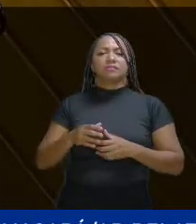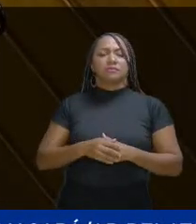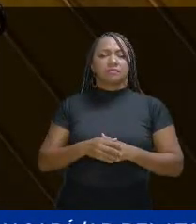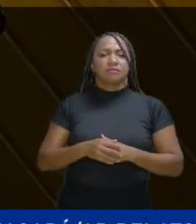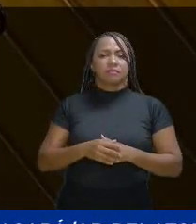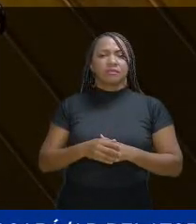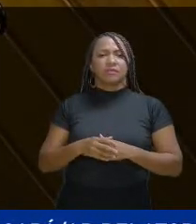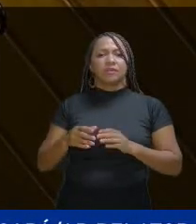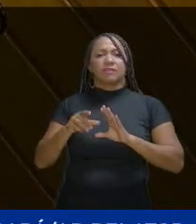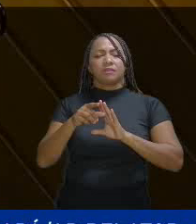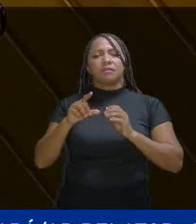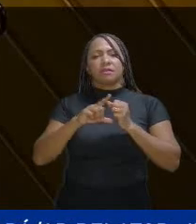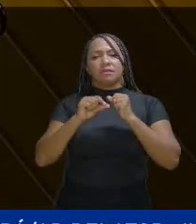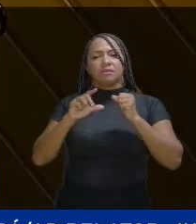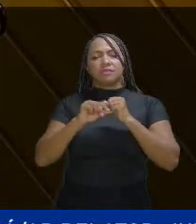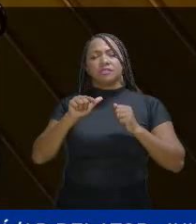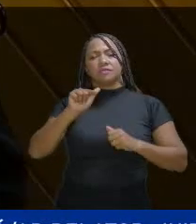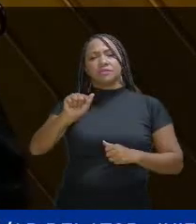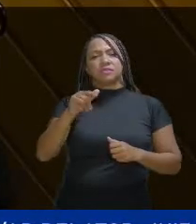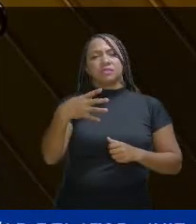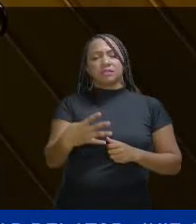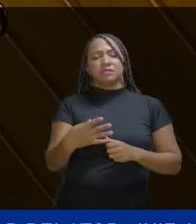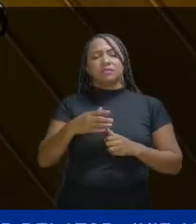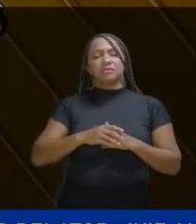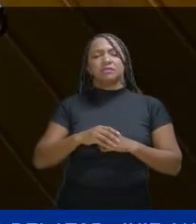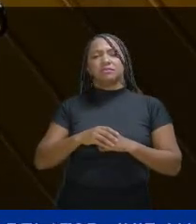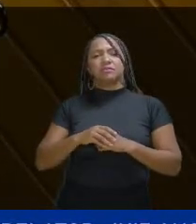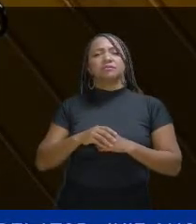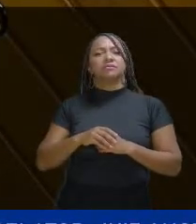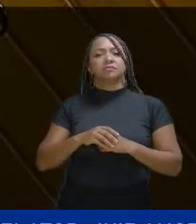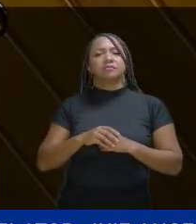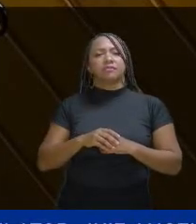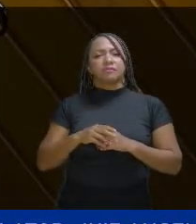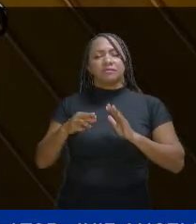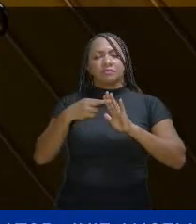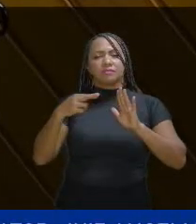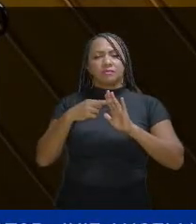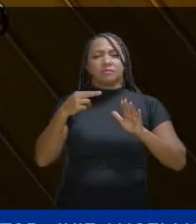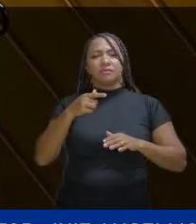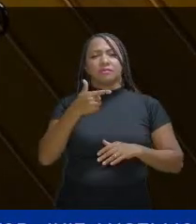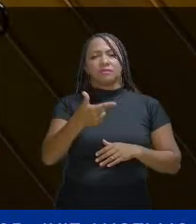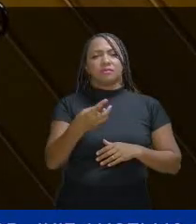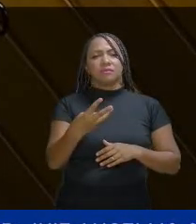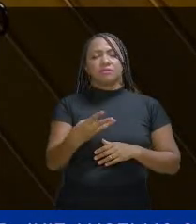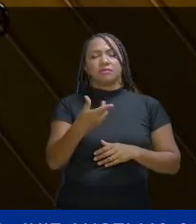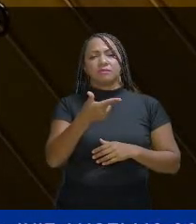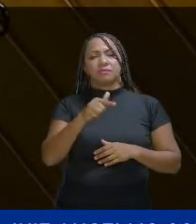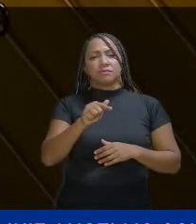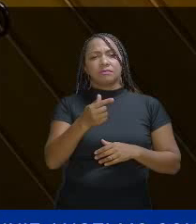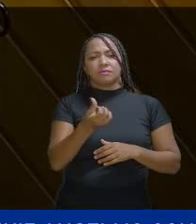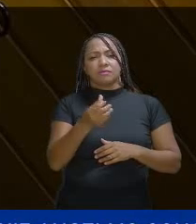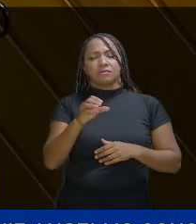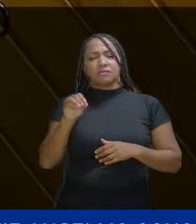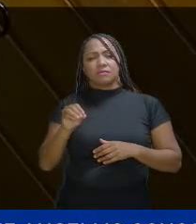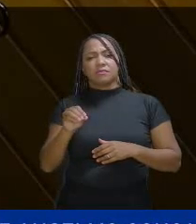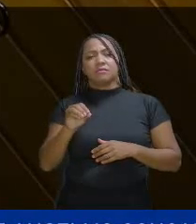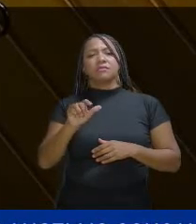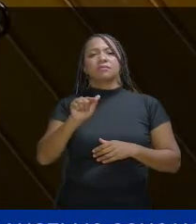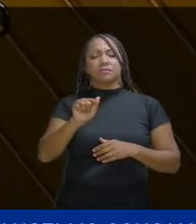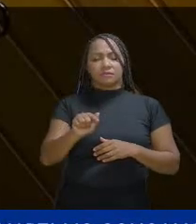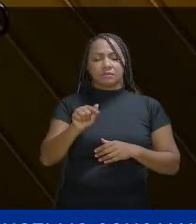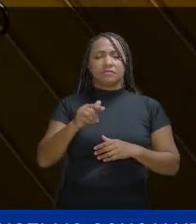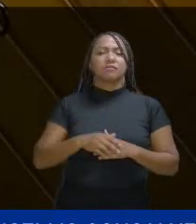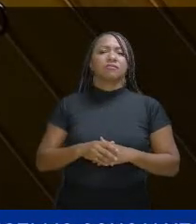do artigo 74, inciso 2, da Resolução TSE número 23.607 de 2019. Ante o exposto, acolho